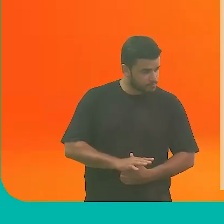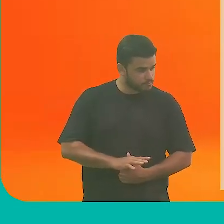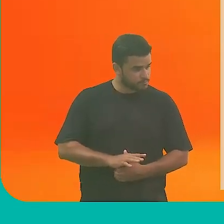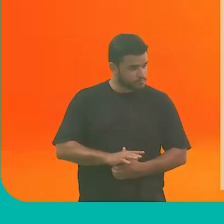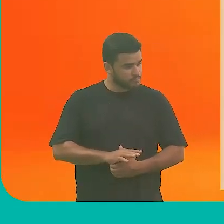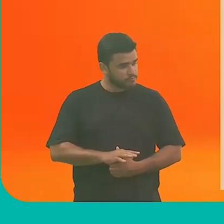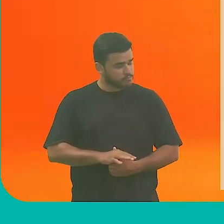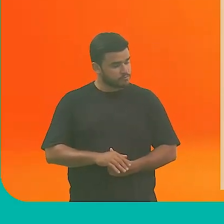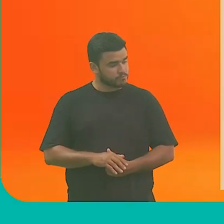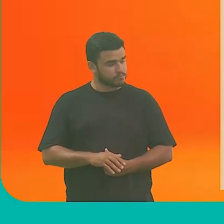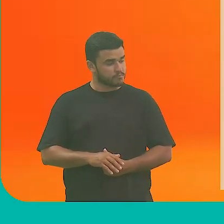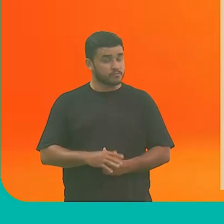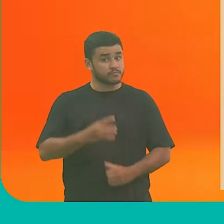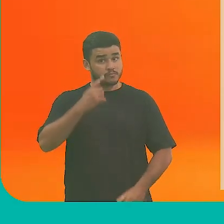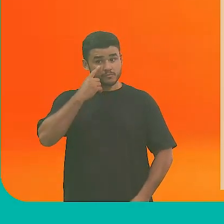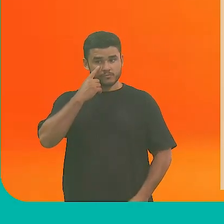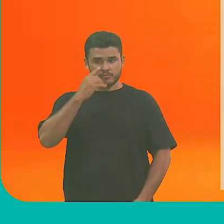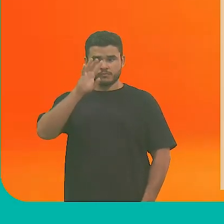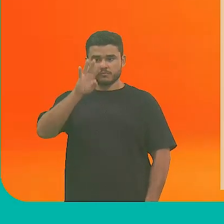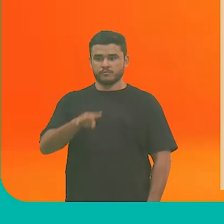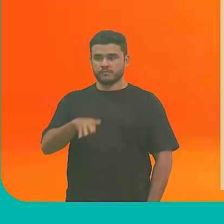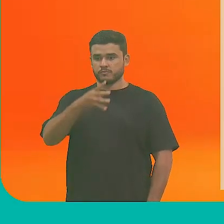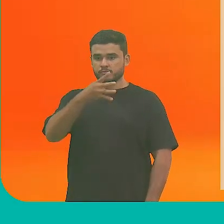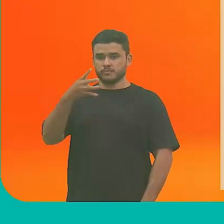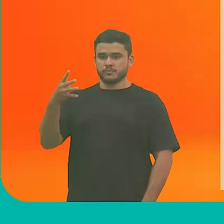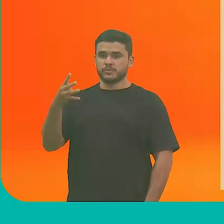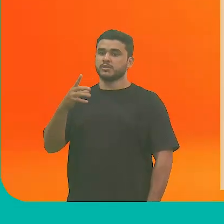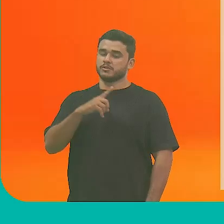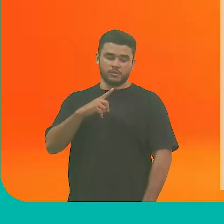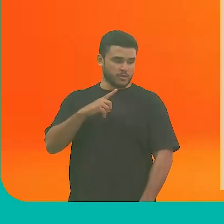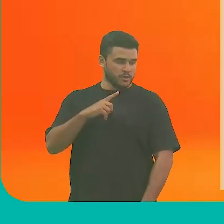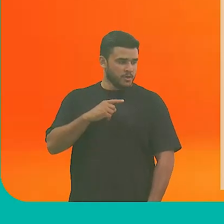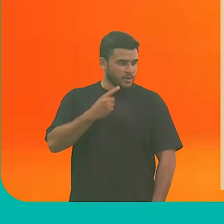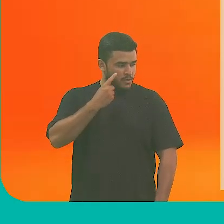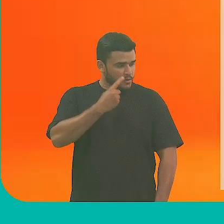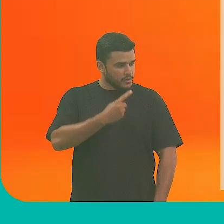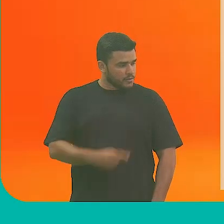um gráfico trabalhando duas criptomoedas, certo?